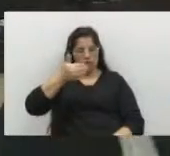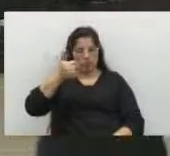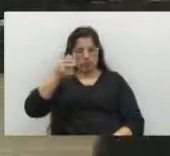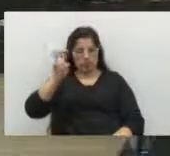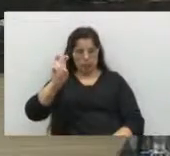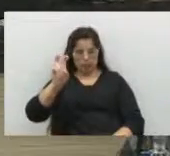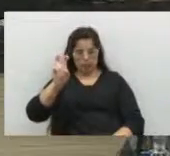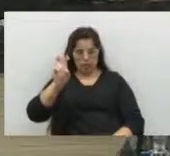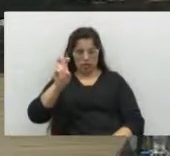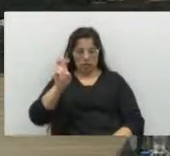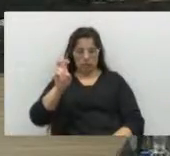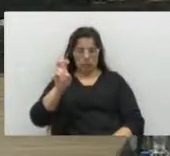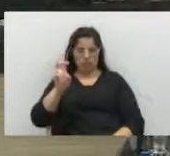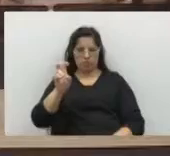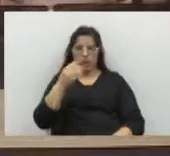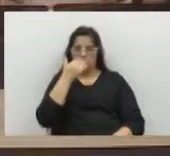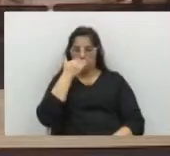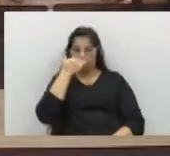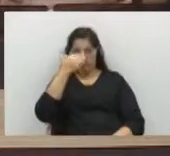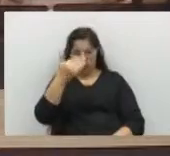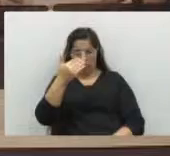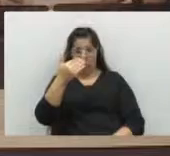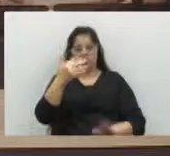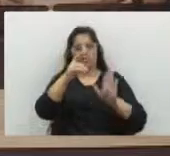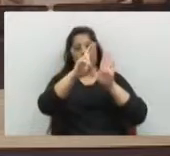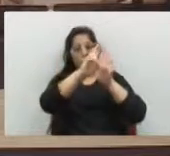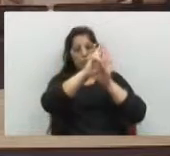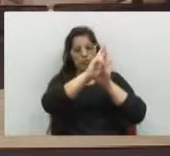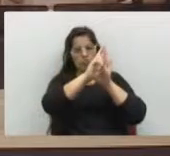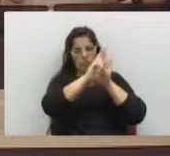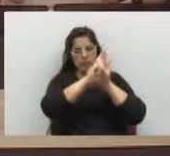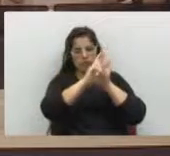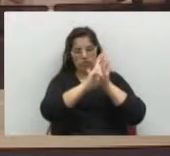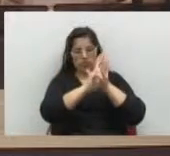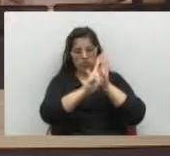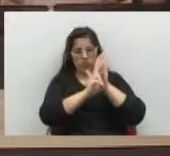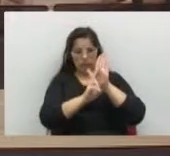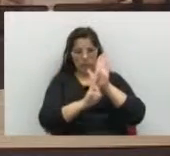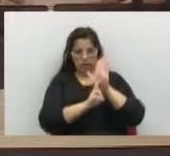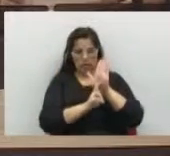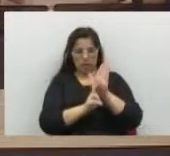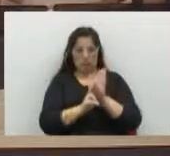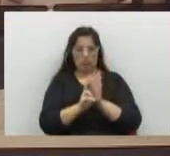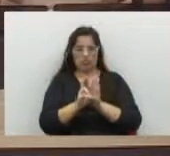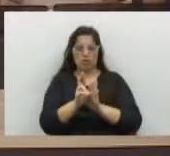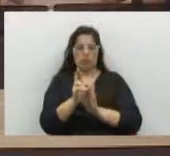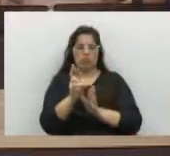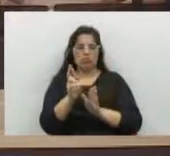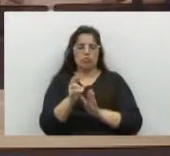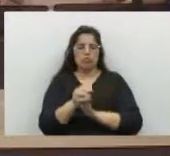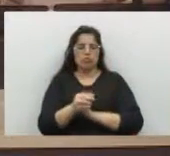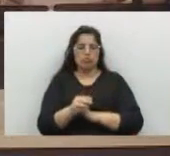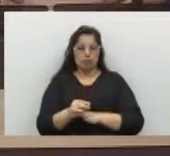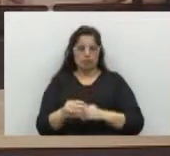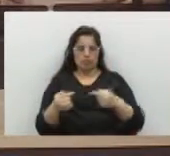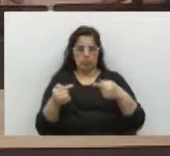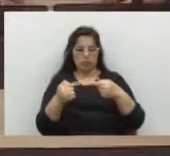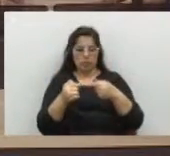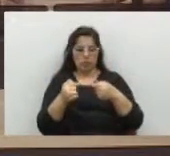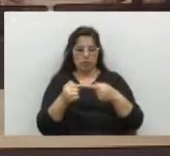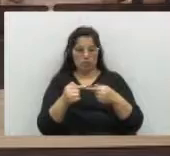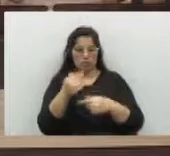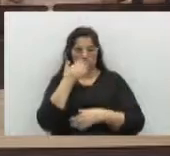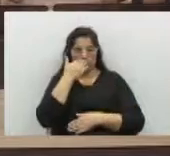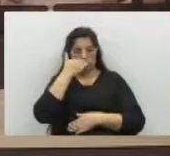473/2015. Requeiro nos termos regimentais que seja oficiado ao excelentíssimo senhor prefeito municipal de Limeira, no